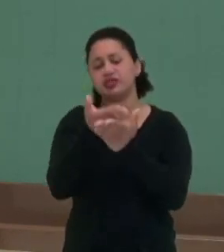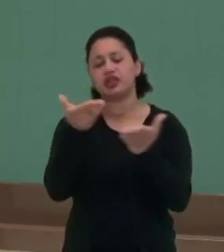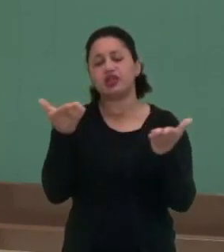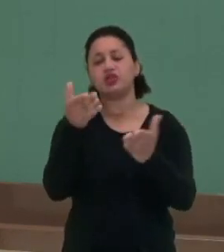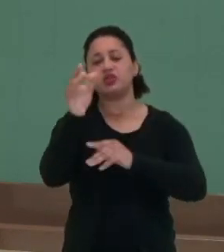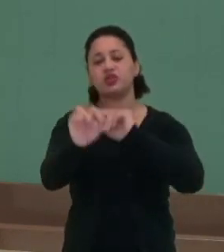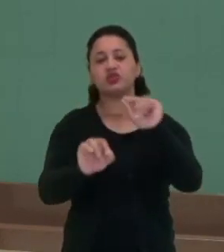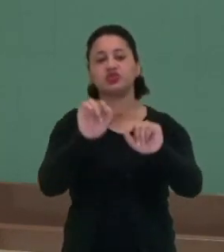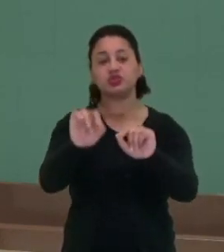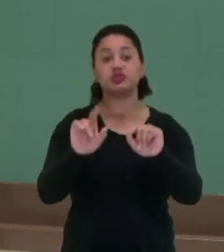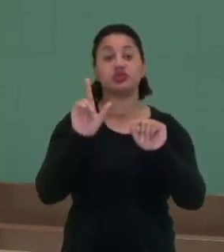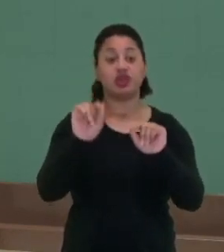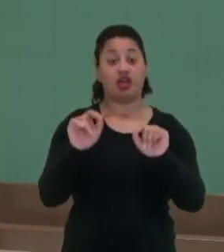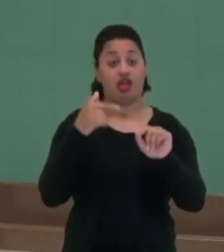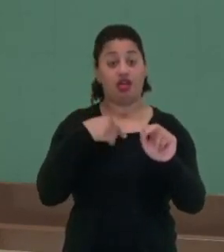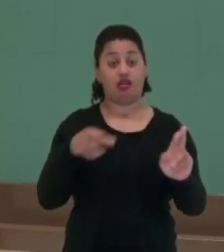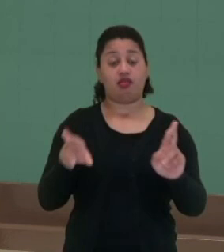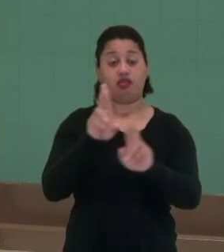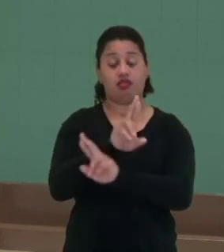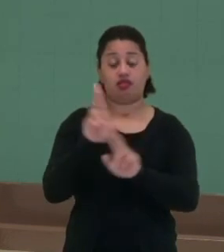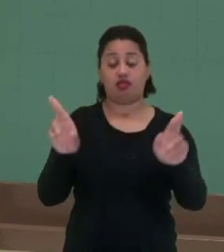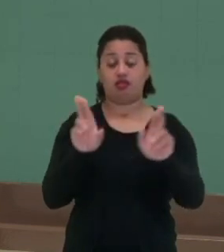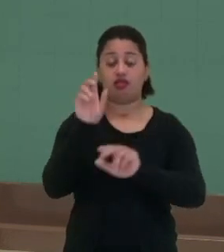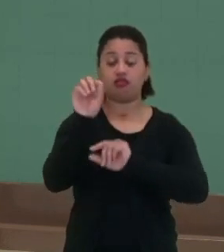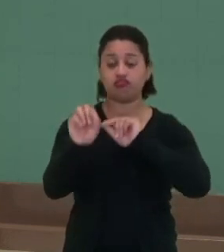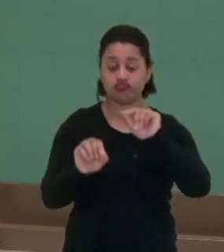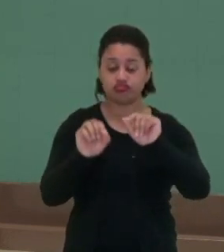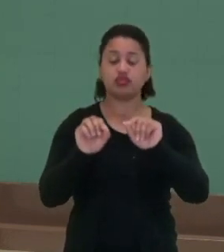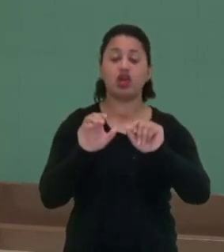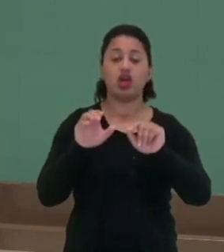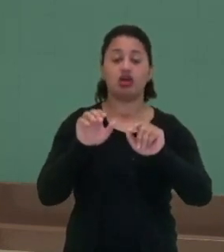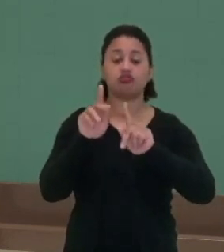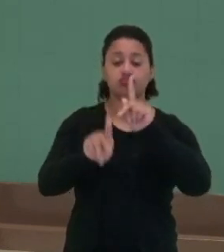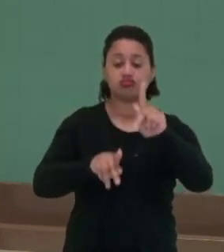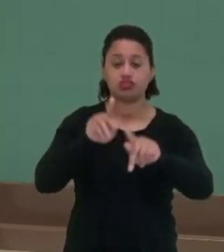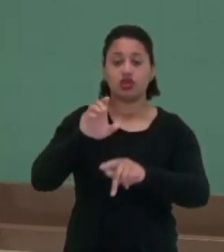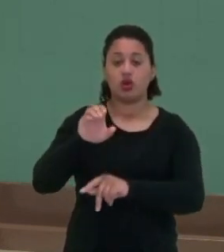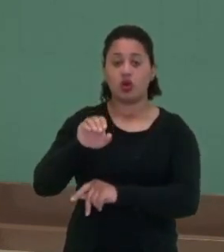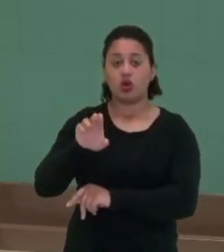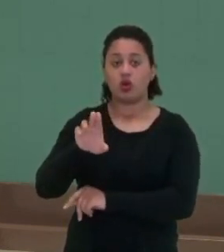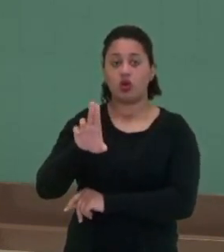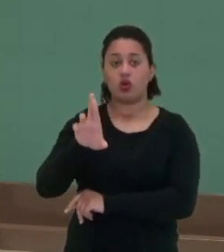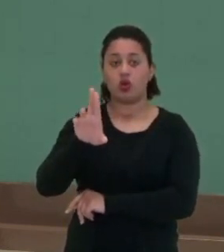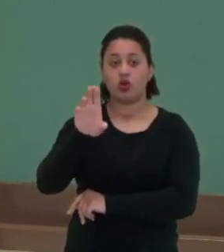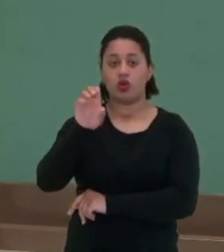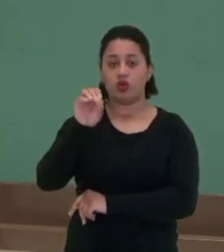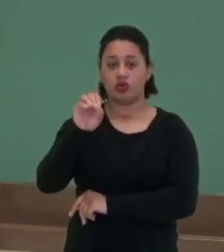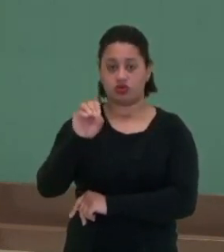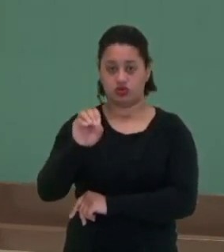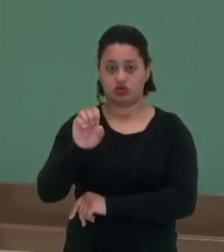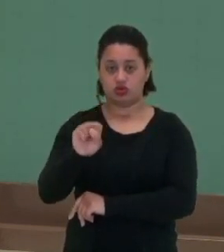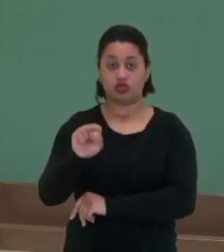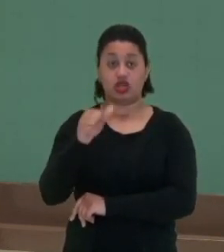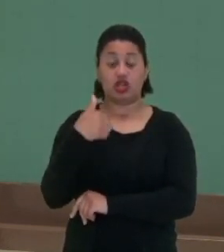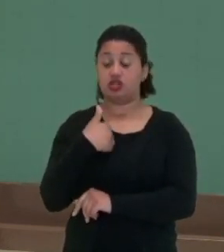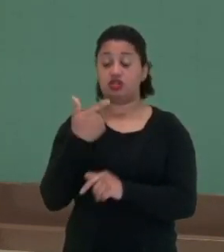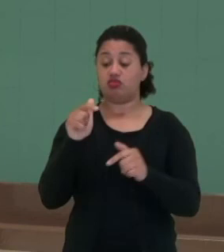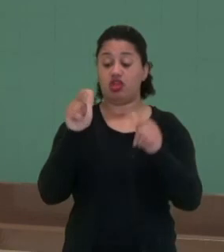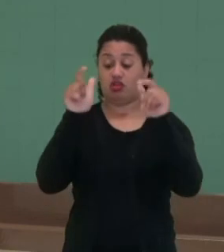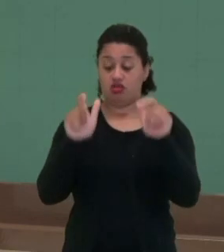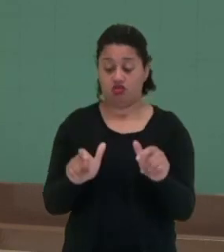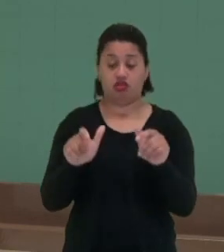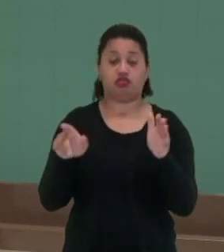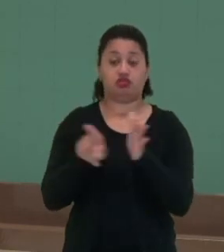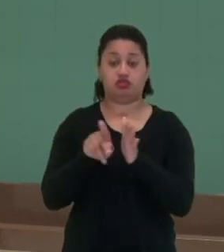hoje, que está justamente associado à questão que envolve os curdos, a nação que não dispõe de um território, uma